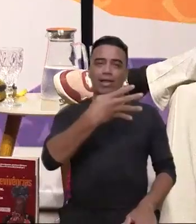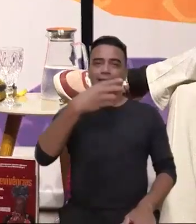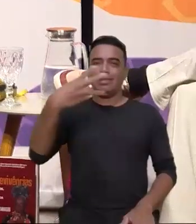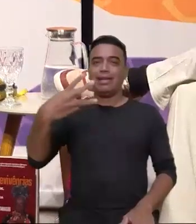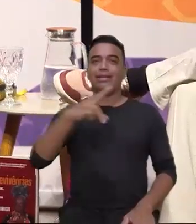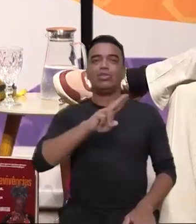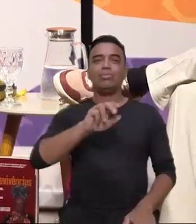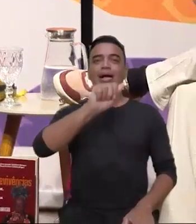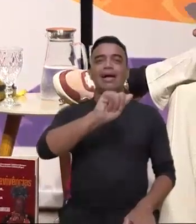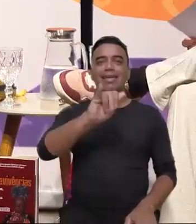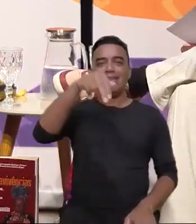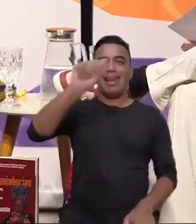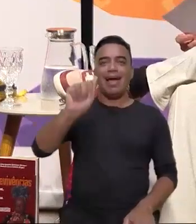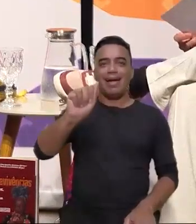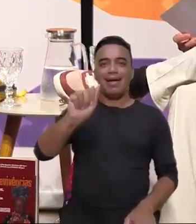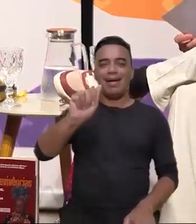e se chama Ainá.